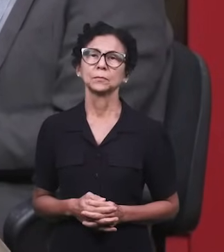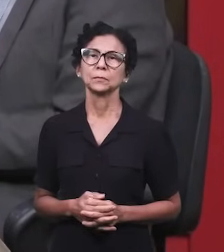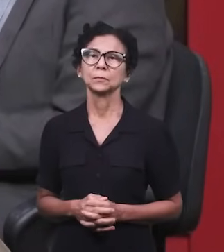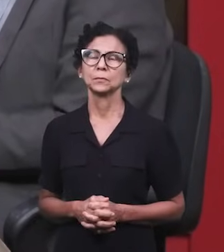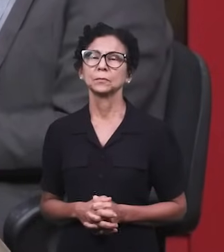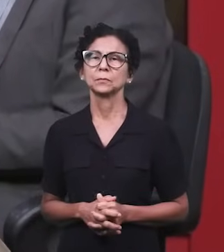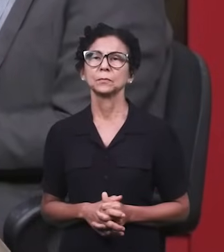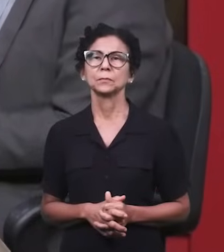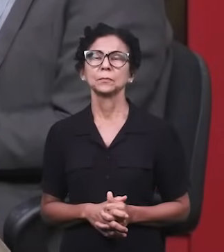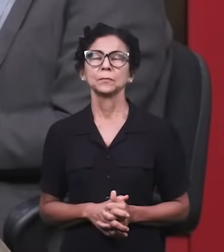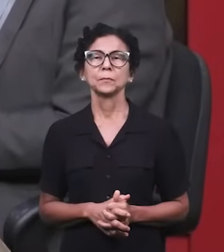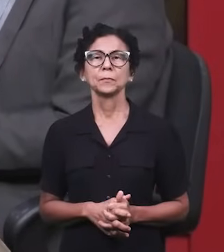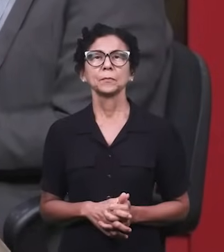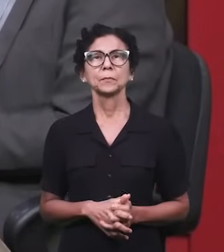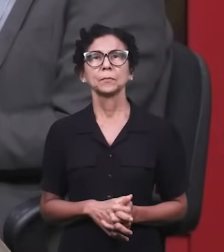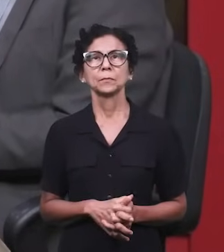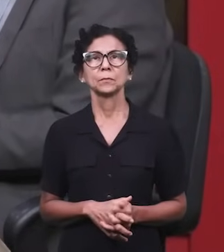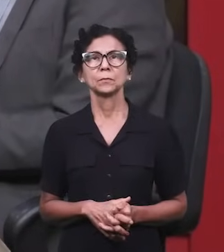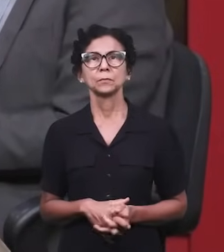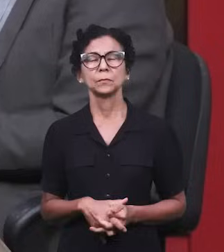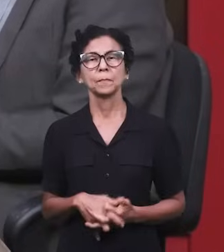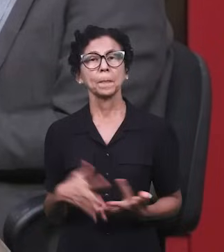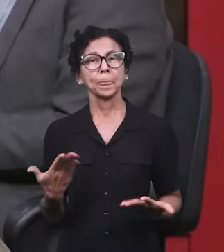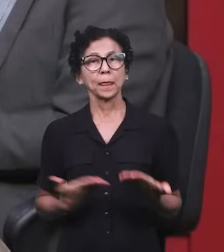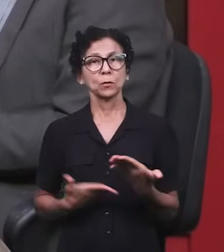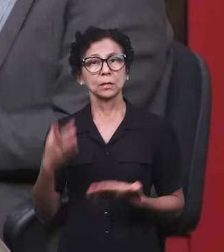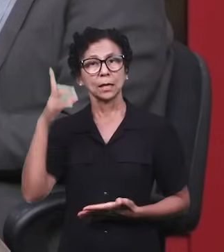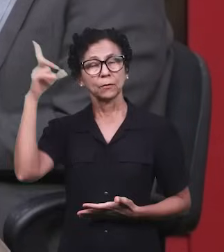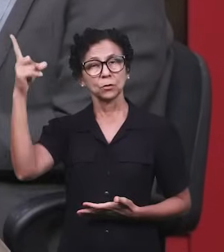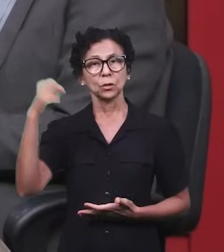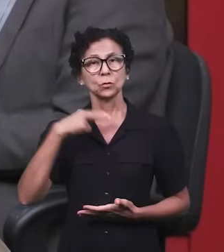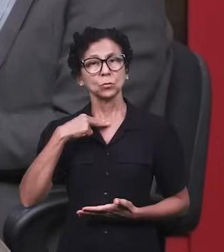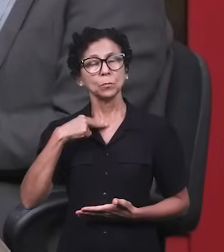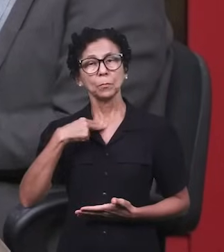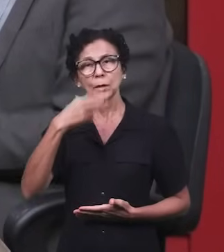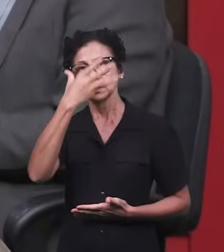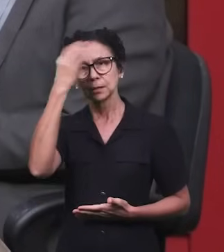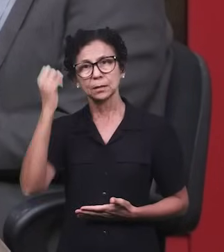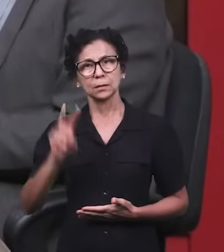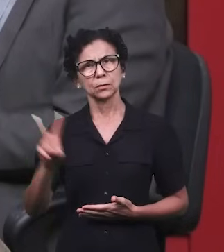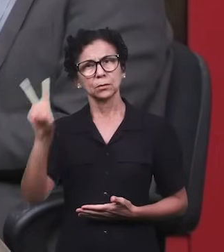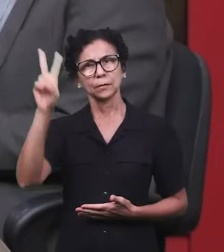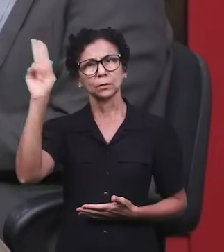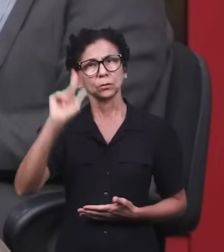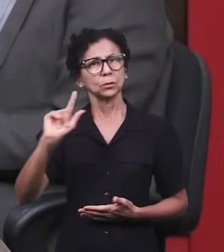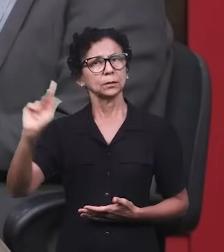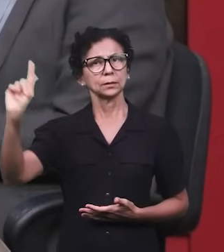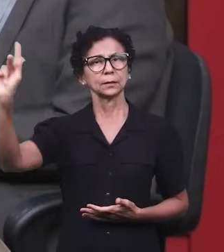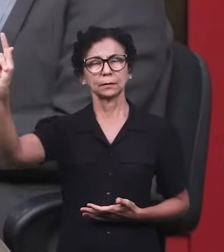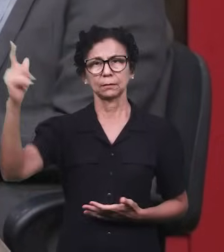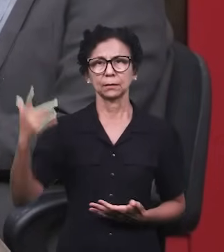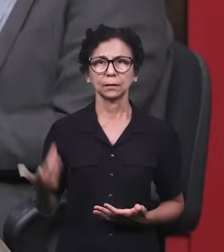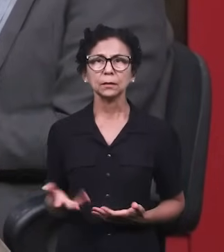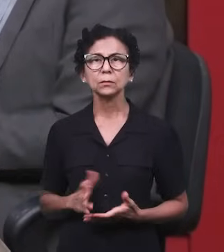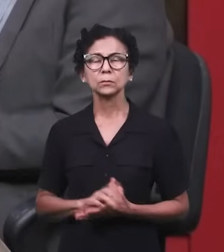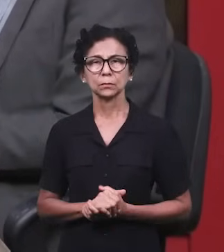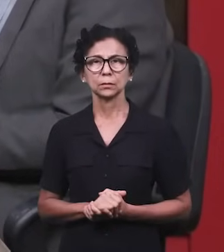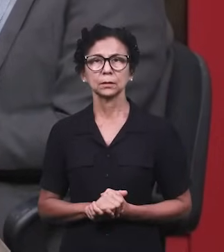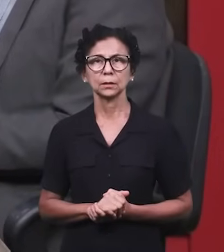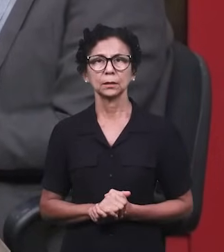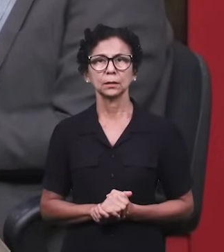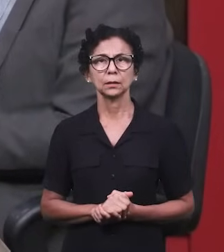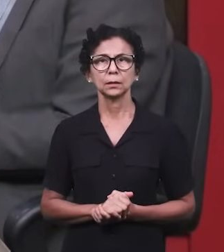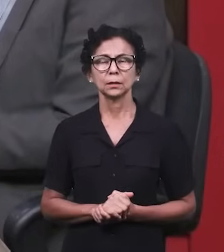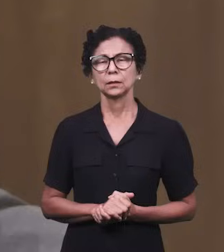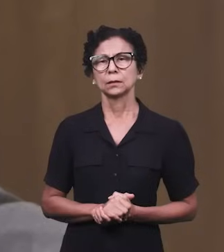realidade. O cristianismo hoje perdeu a referência, os valores não são mais os mesmos, né? Perderam a relação